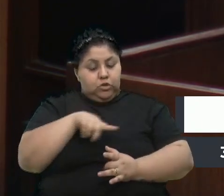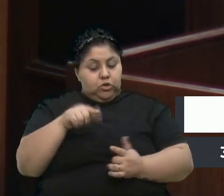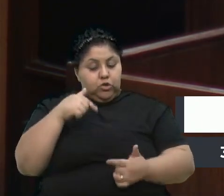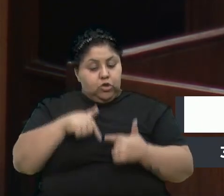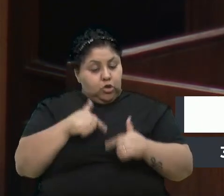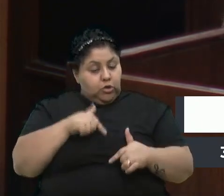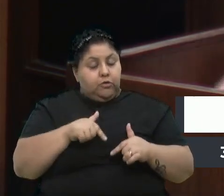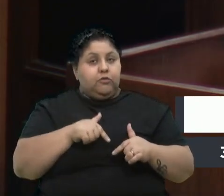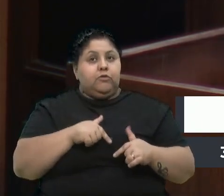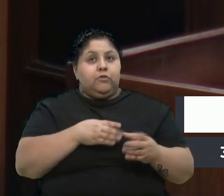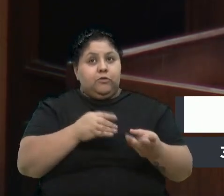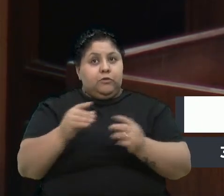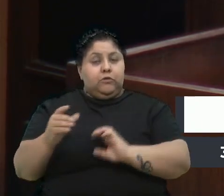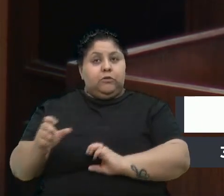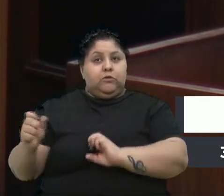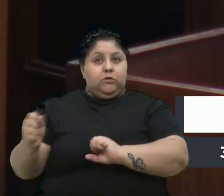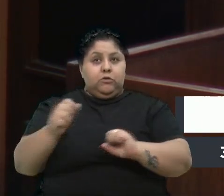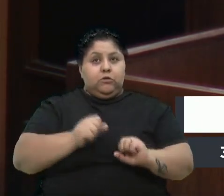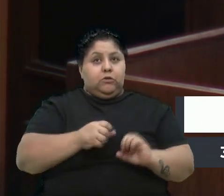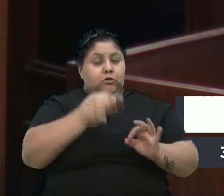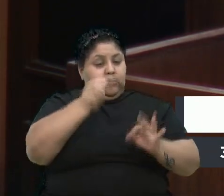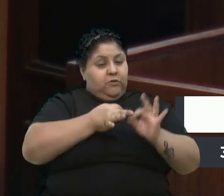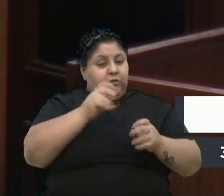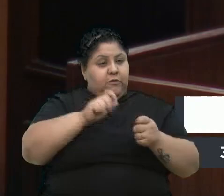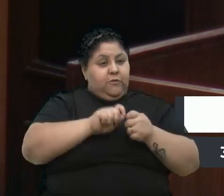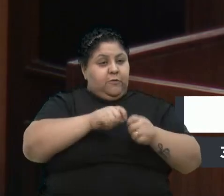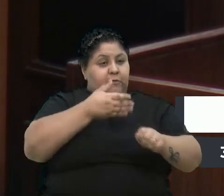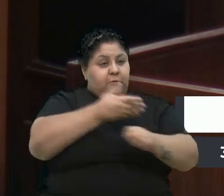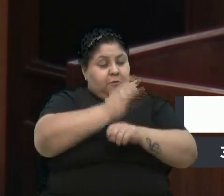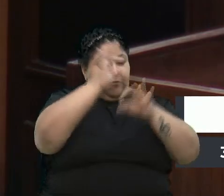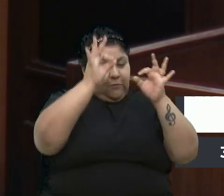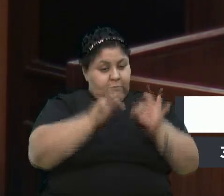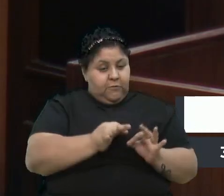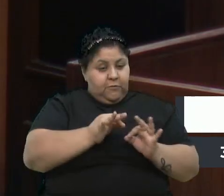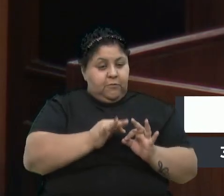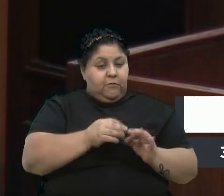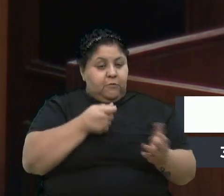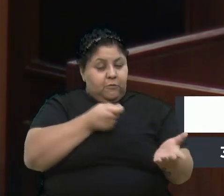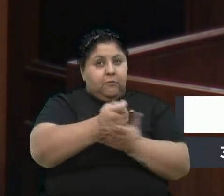nessa questão e o Poder Judiciário que faça a sua parte mais corretamente e vão ter que ser